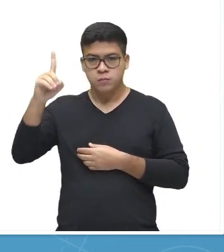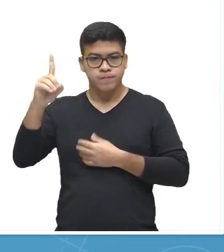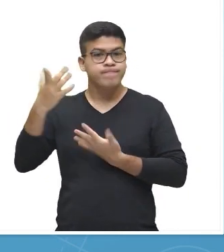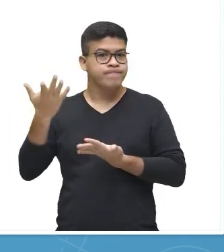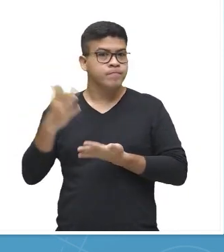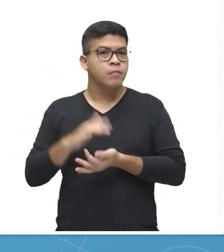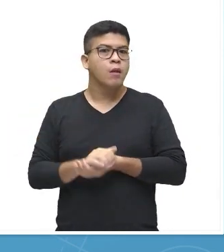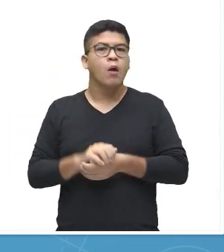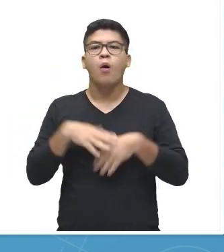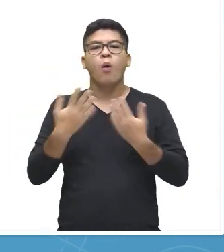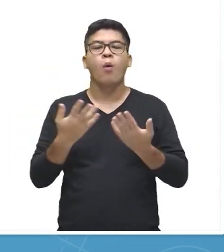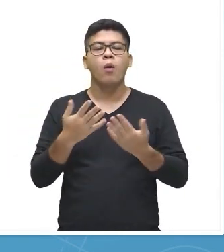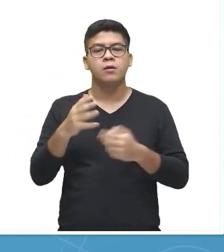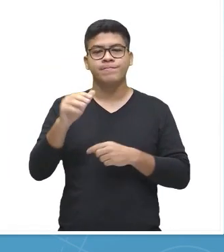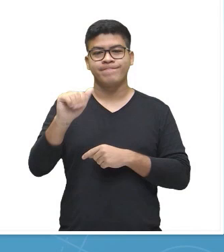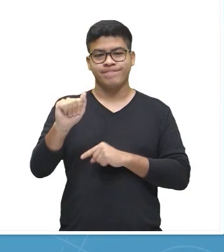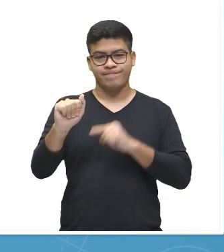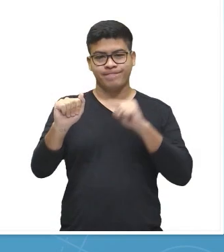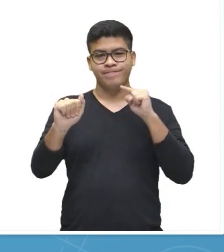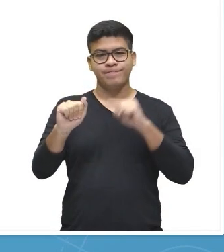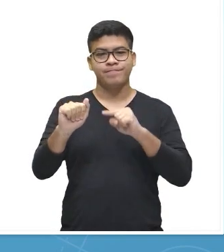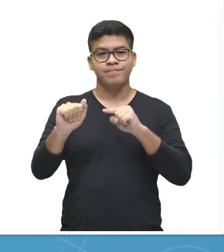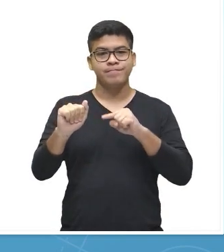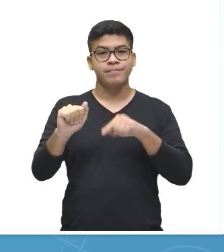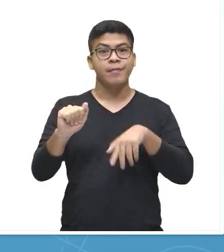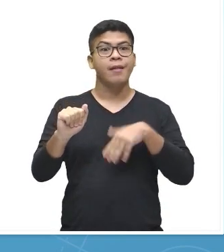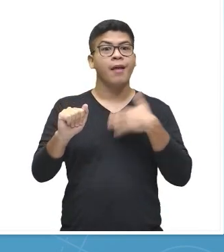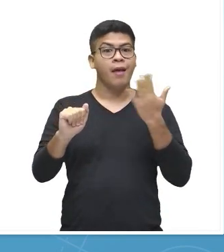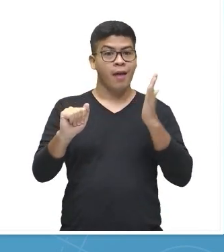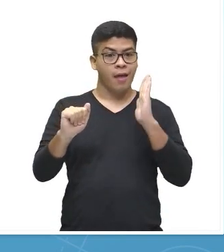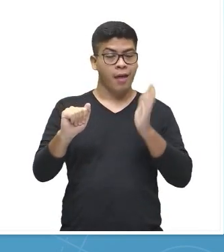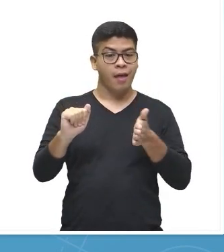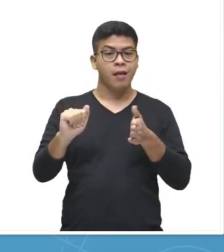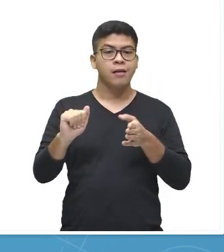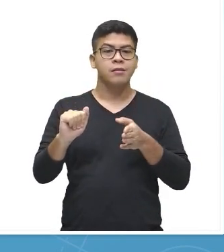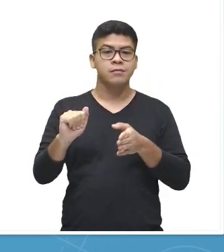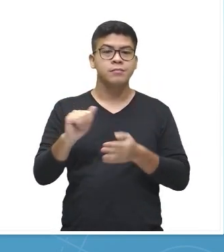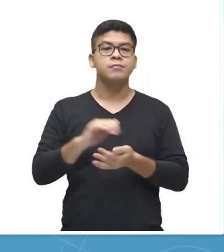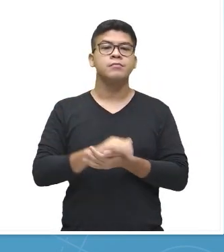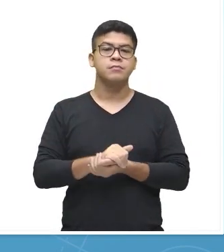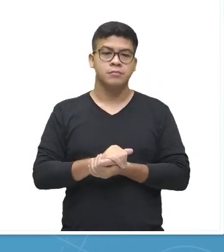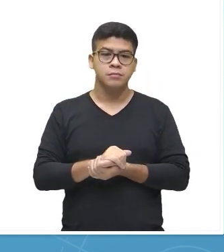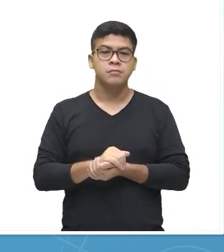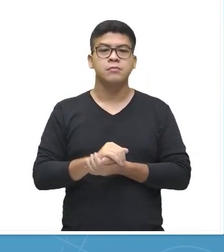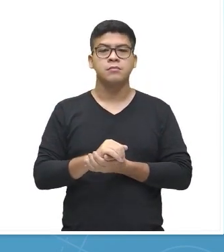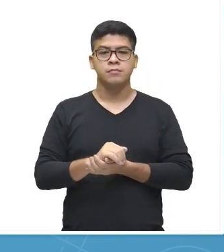para nós? Esse sentimento se chama